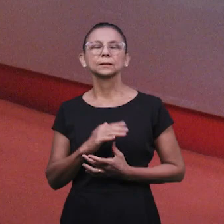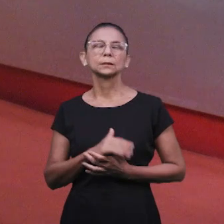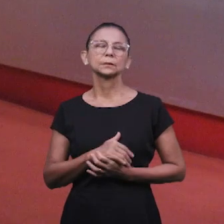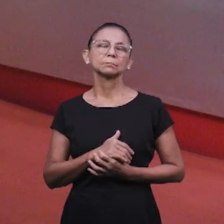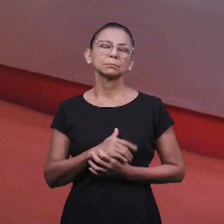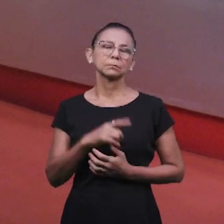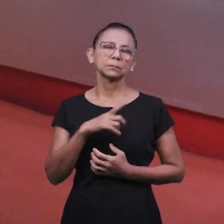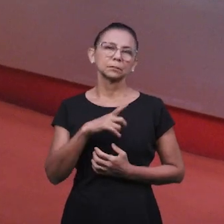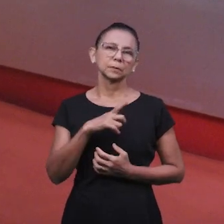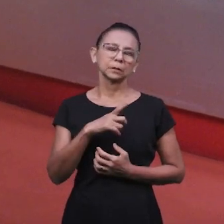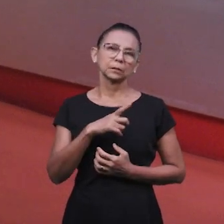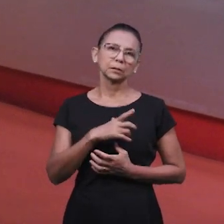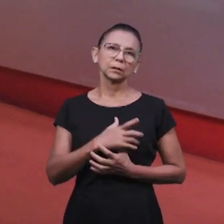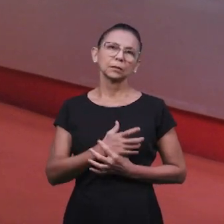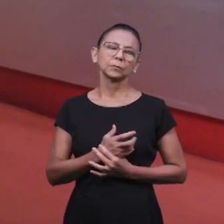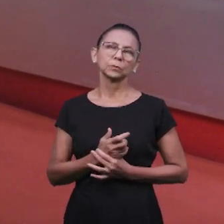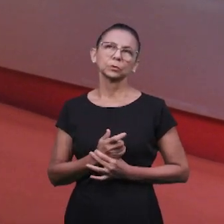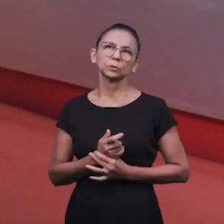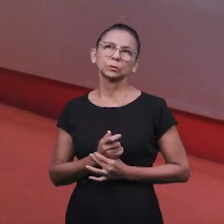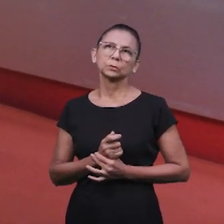constantemente apelos.